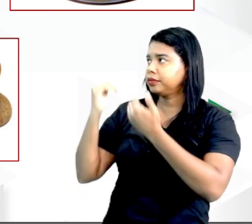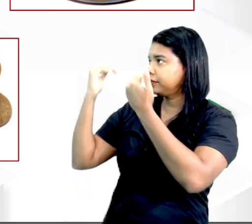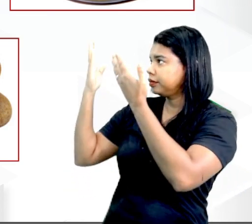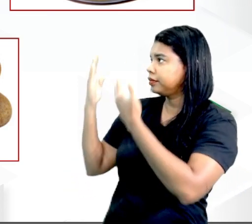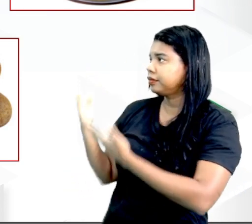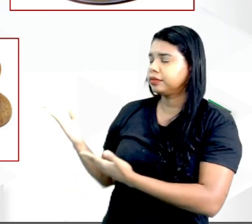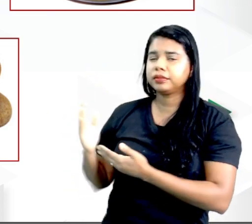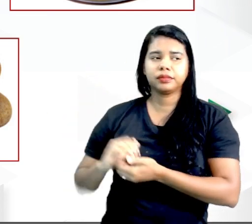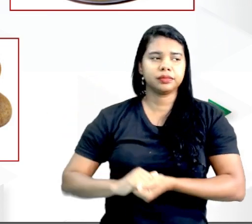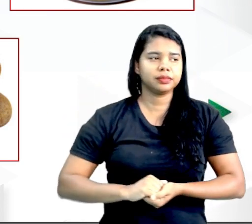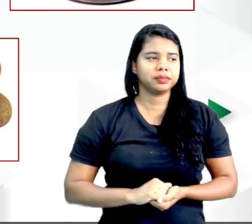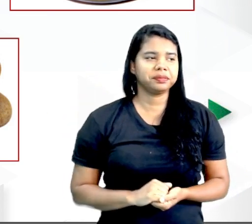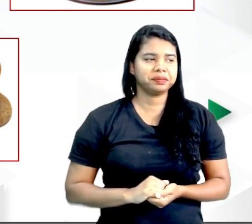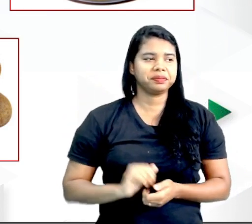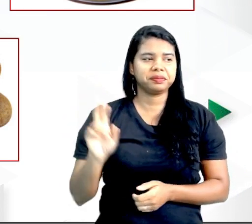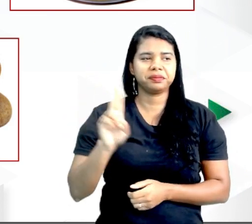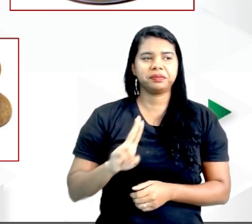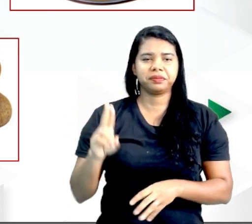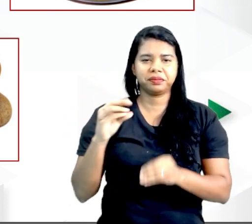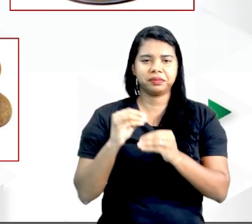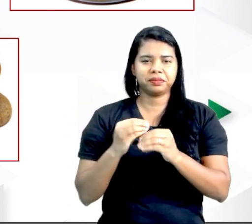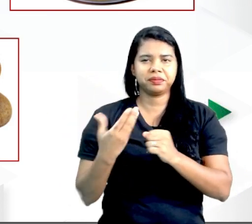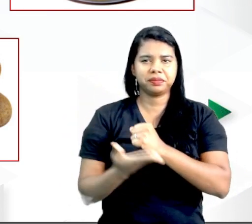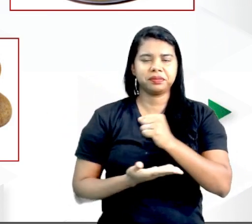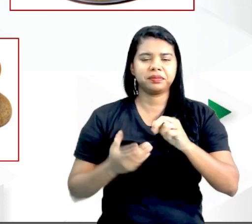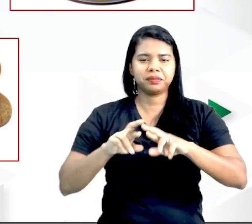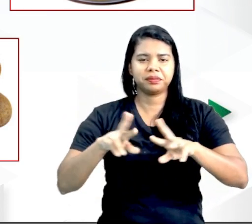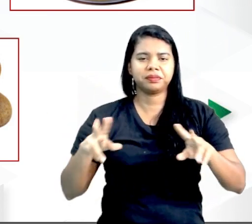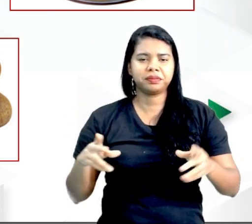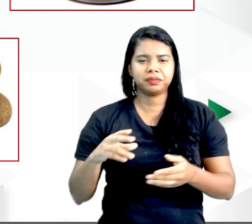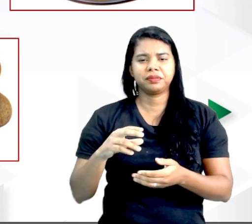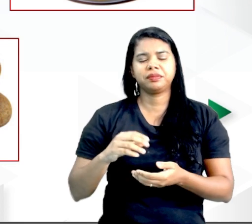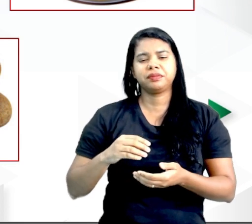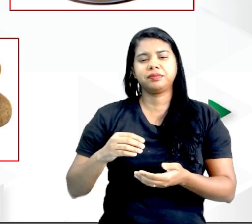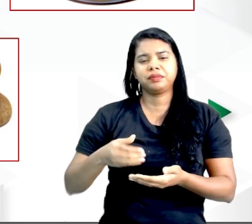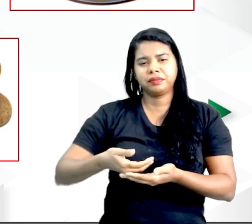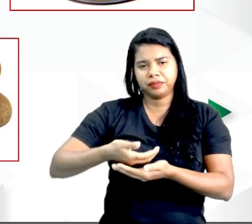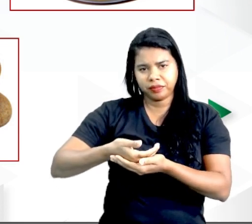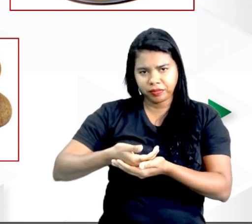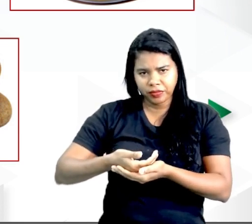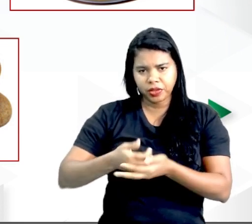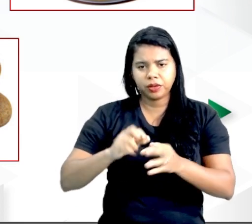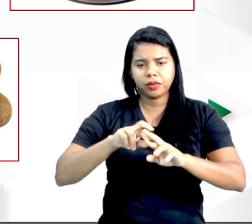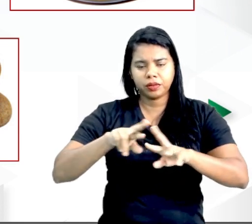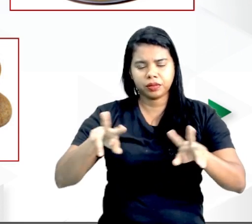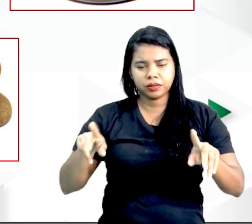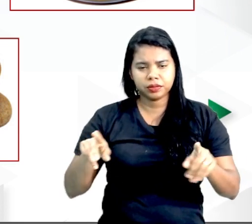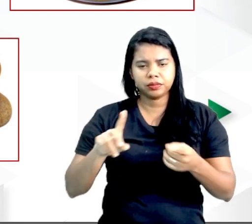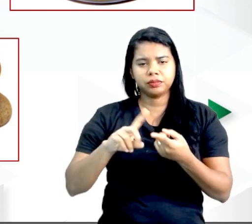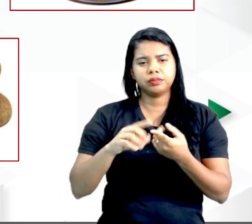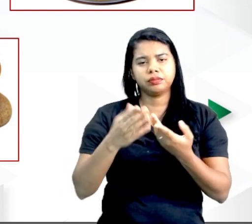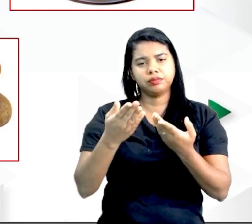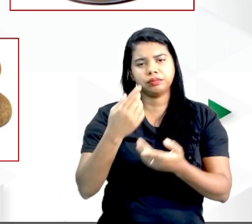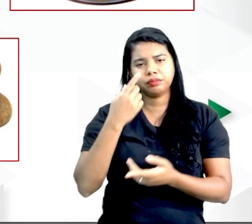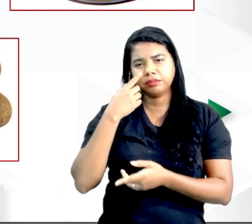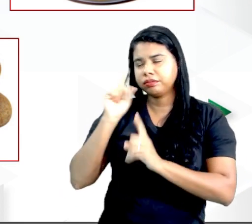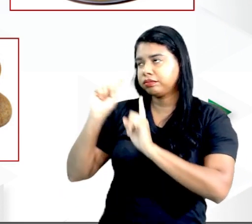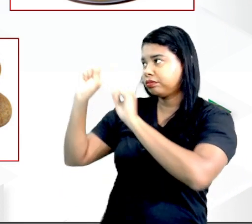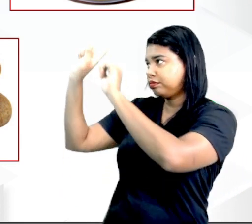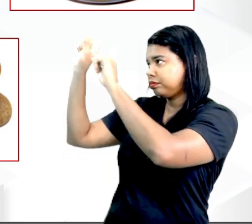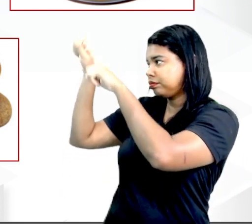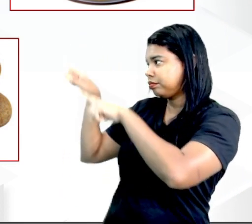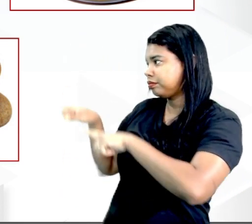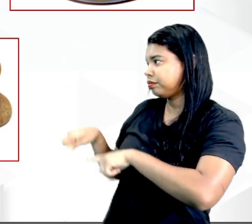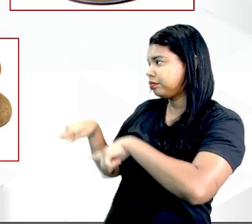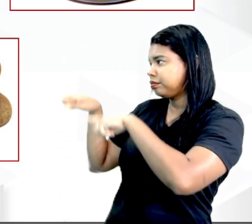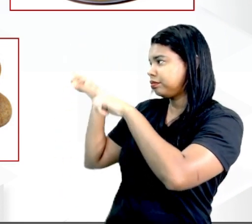planta que é utilizada como base tanto para a cuia como para outros artefatos que você está vendo aí, como por